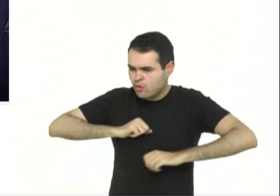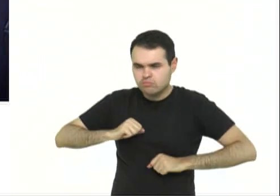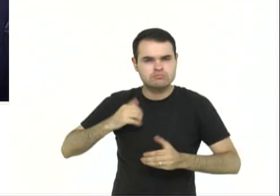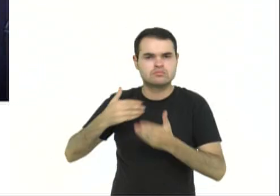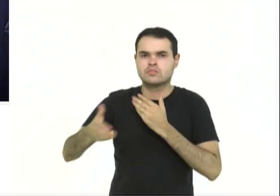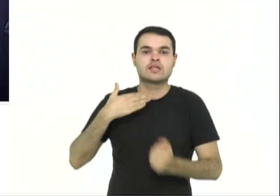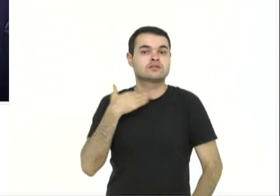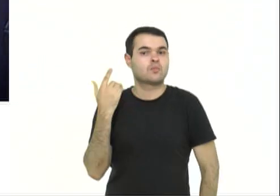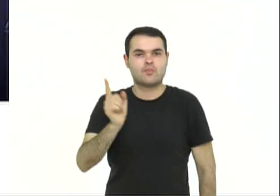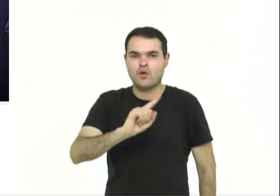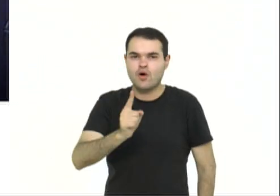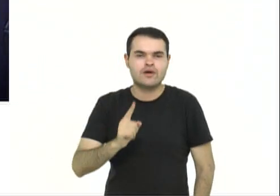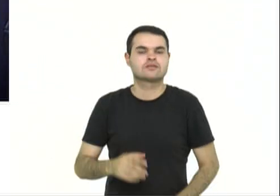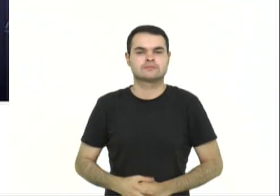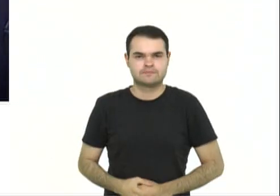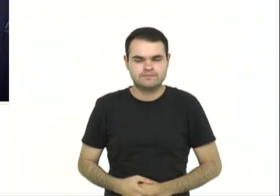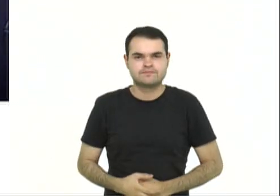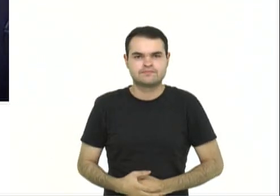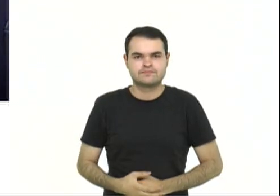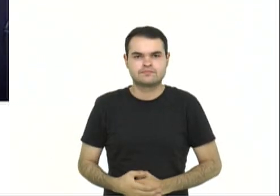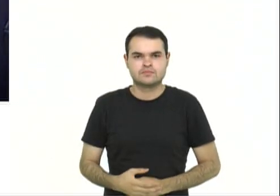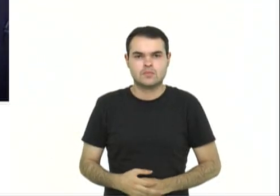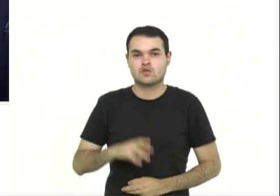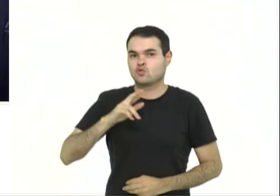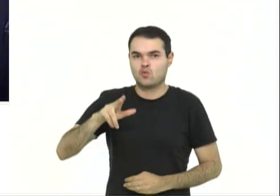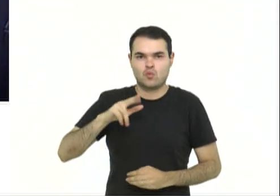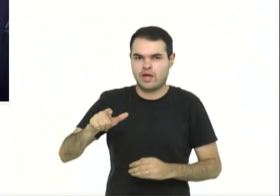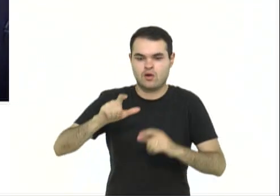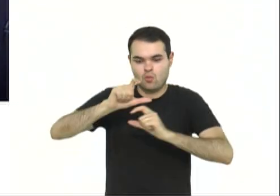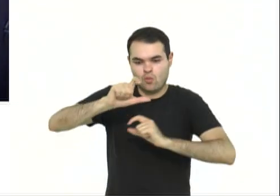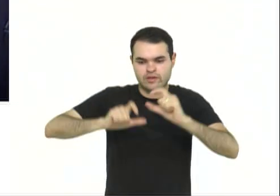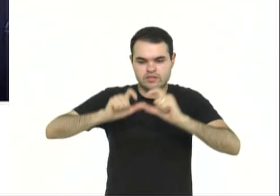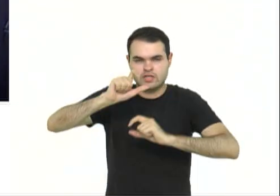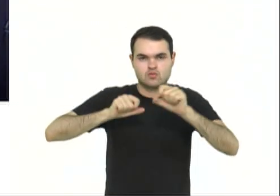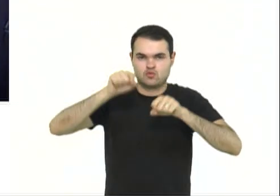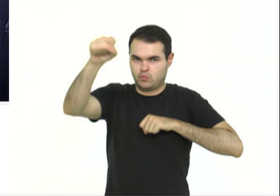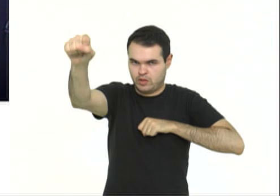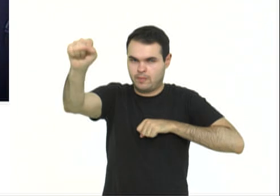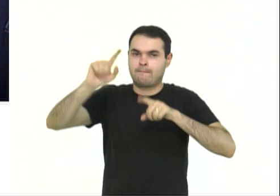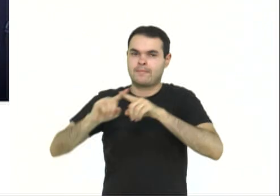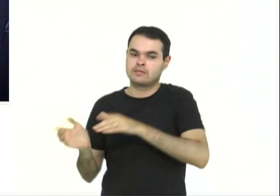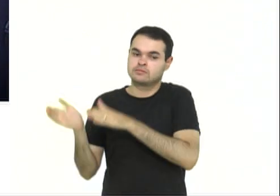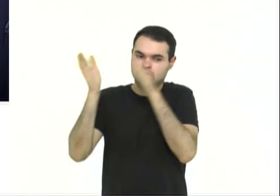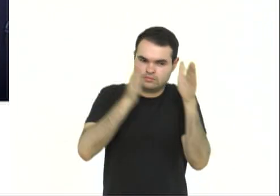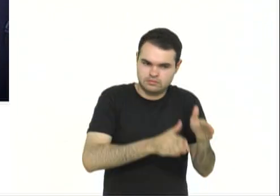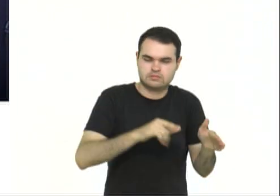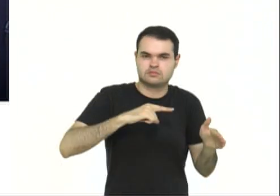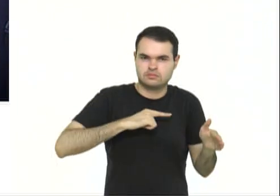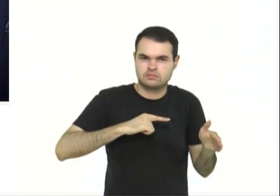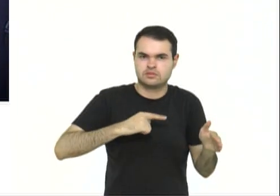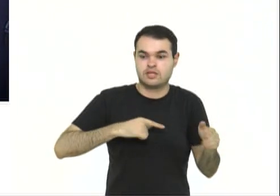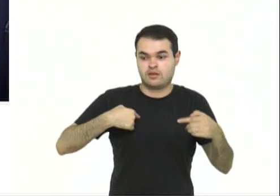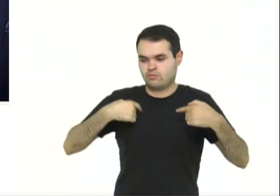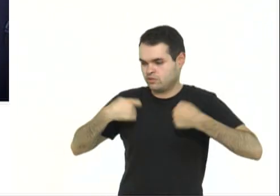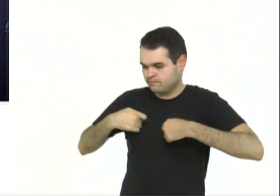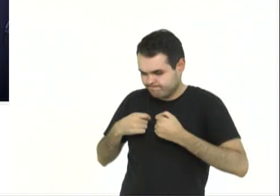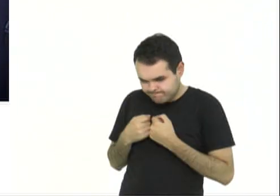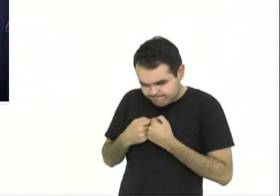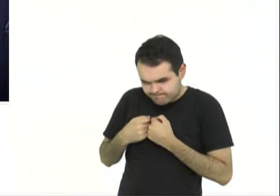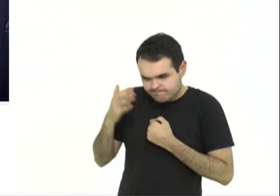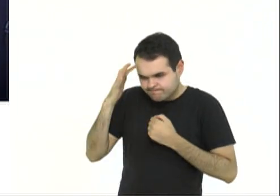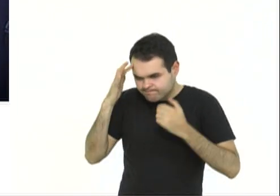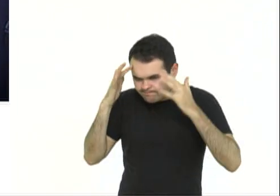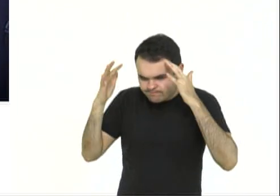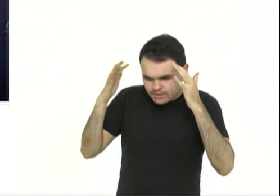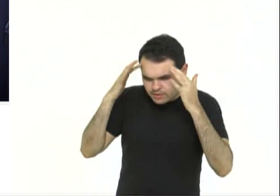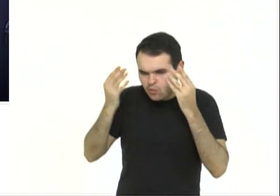ele. Então, apesar de não ser um quadrinho de super-herói, é um quadrinho que exigiu muito de mim de desenhar a